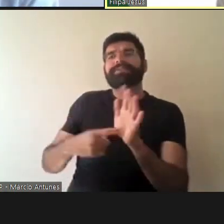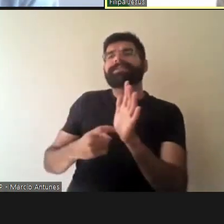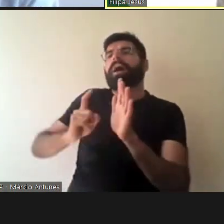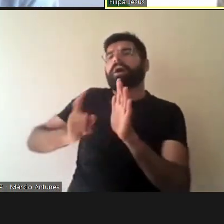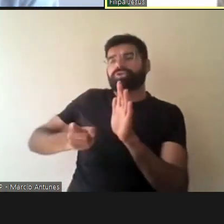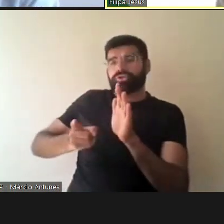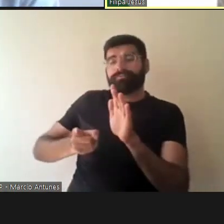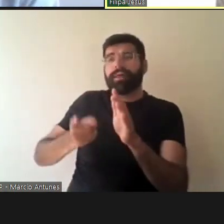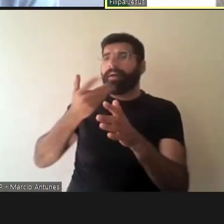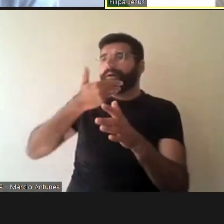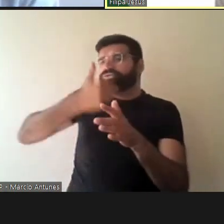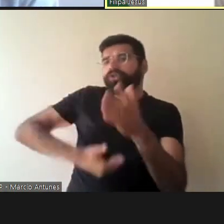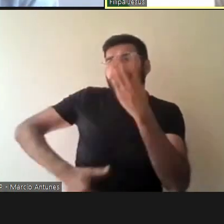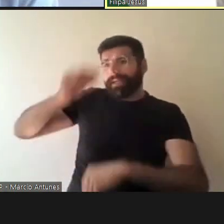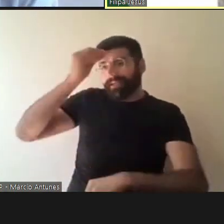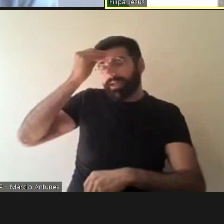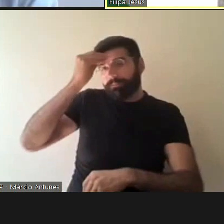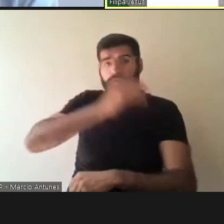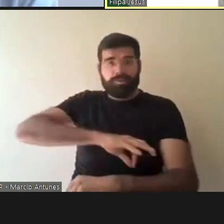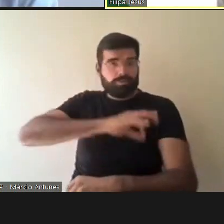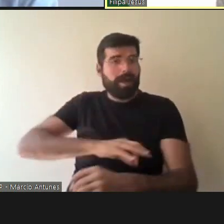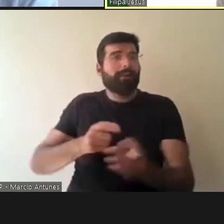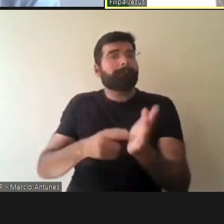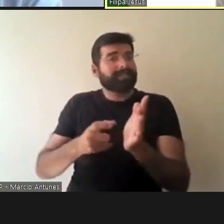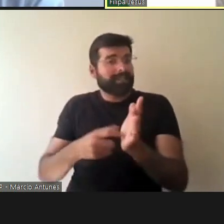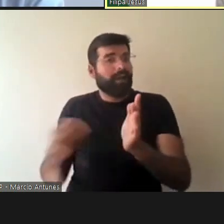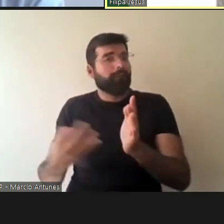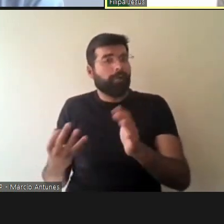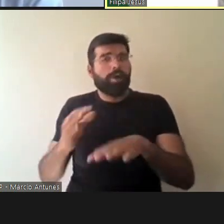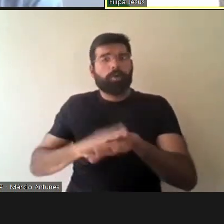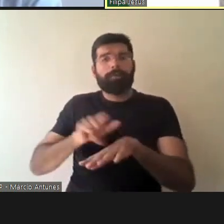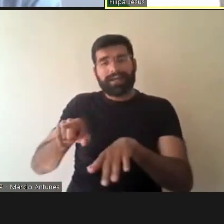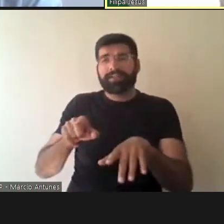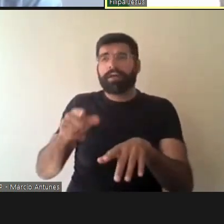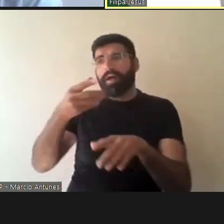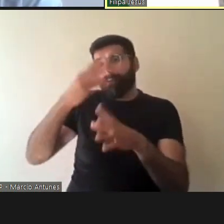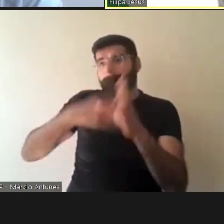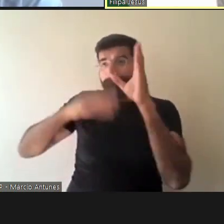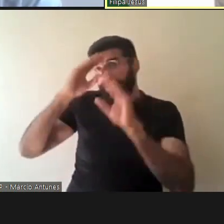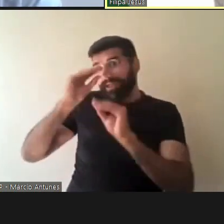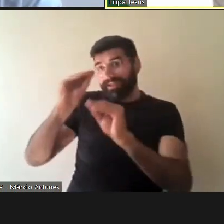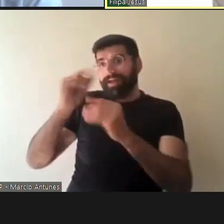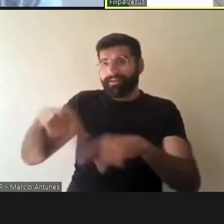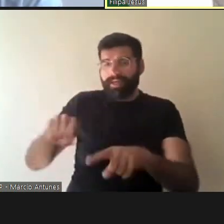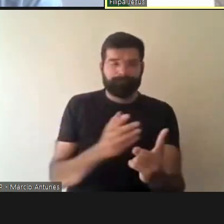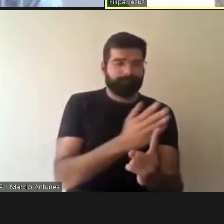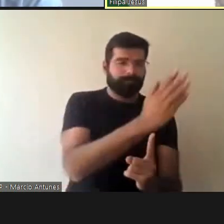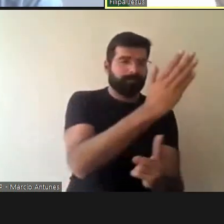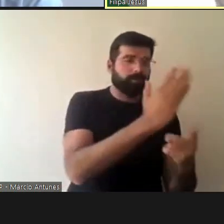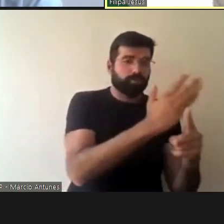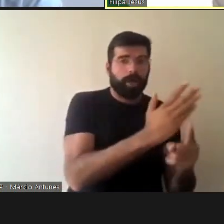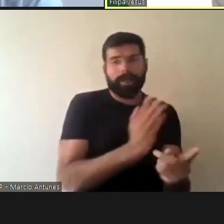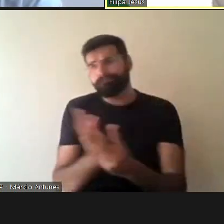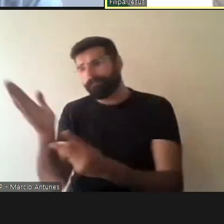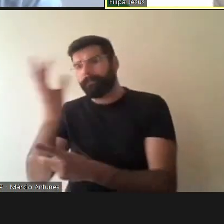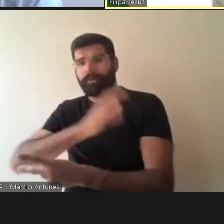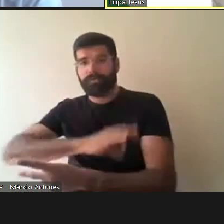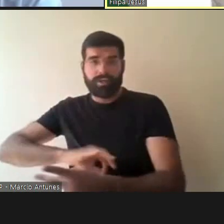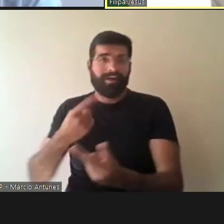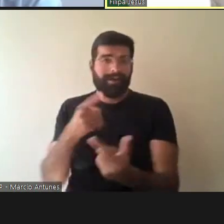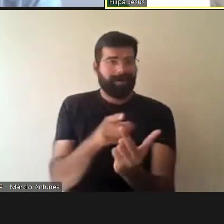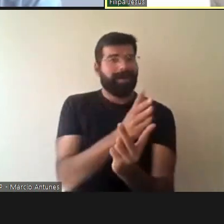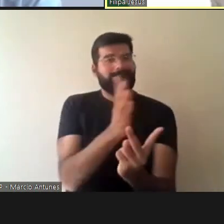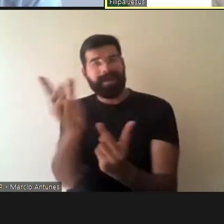sua qualificação profissional, porque as qualificações têm esta dupla vertente, a vertente escolar e a vertente profissional. Por isso,